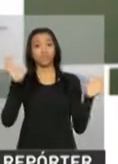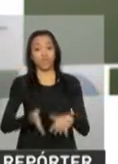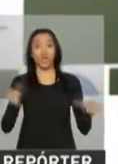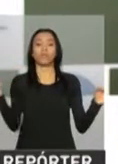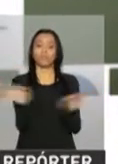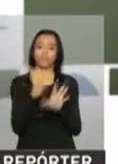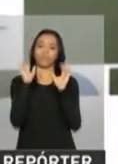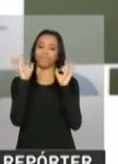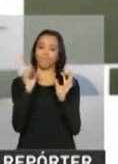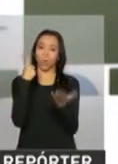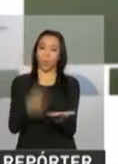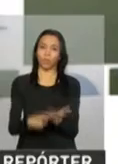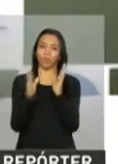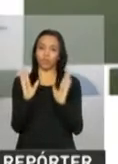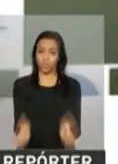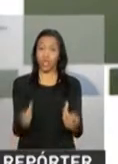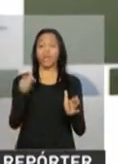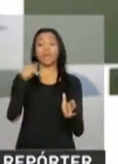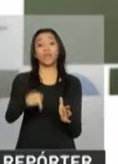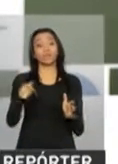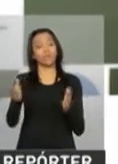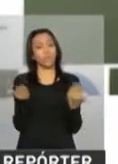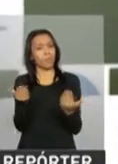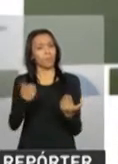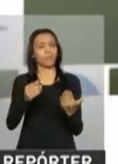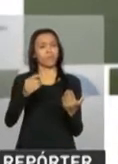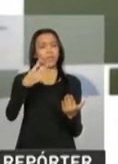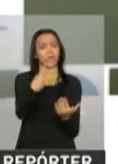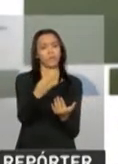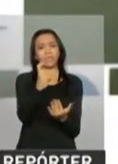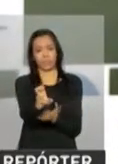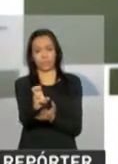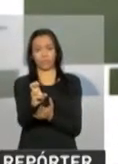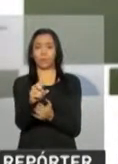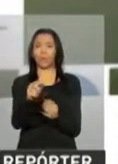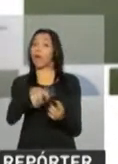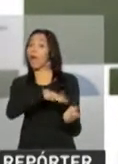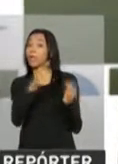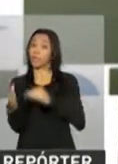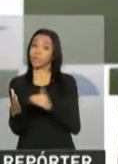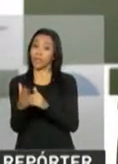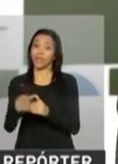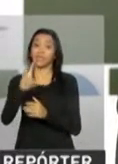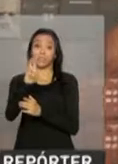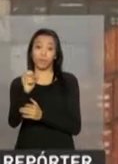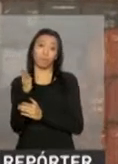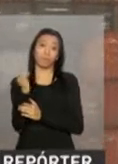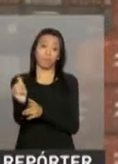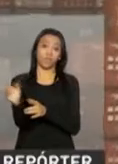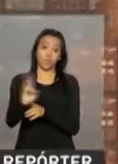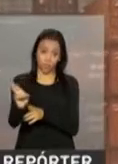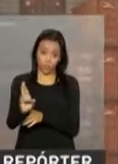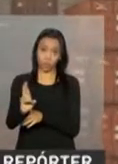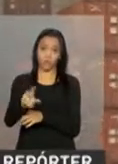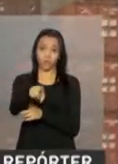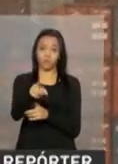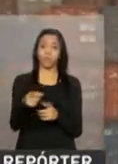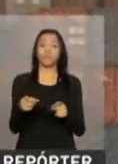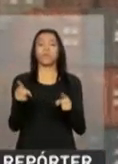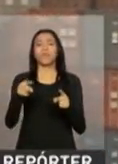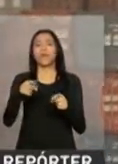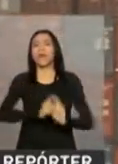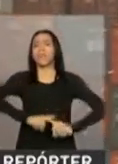balança comercial brasileira feche o ano com superávit entre 45 e 50 bilhões de dólares nas importações houve